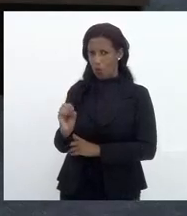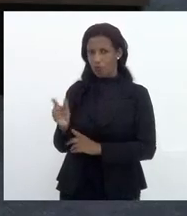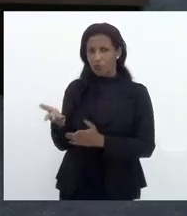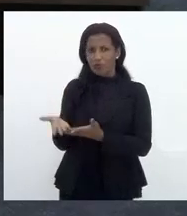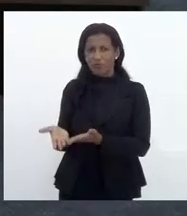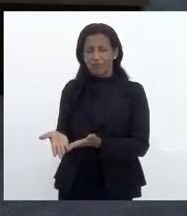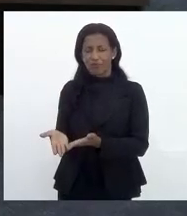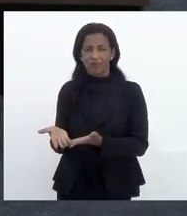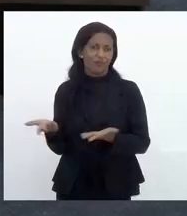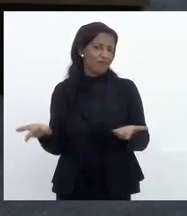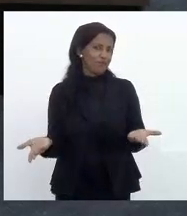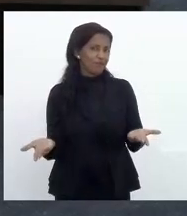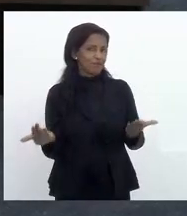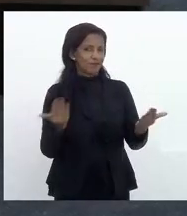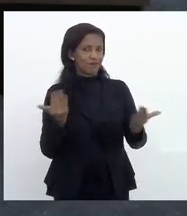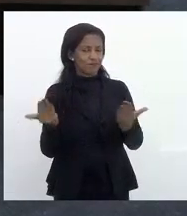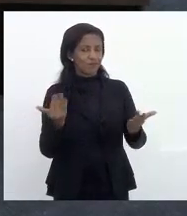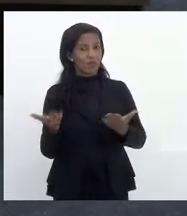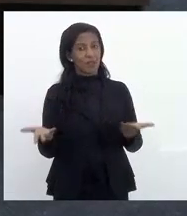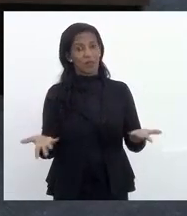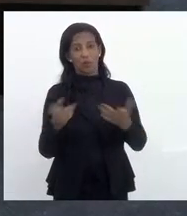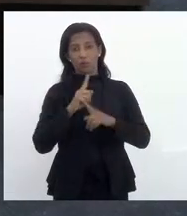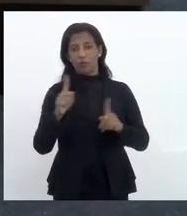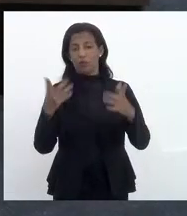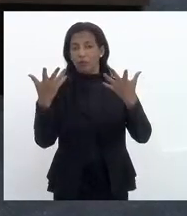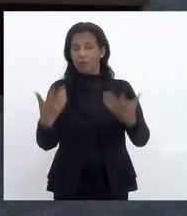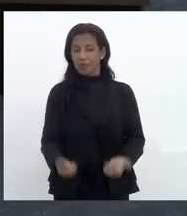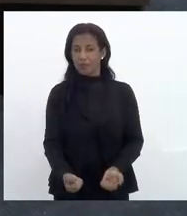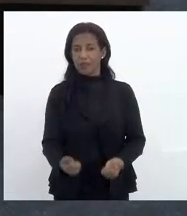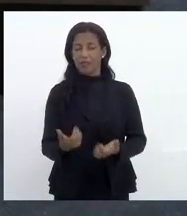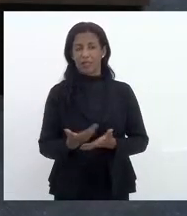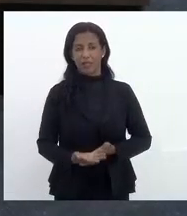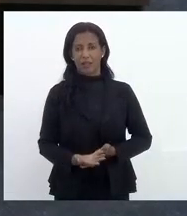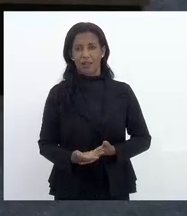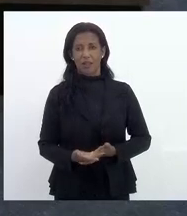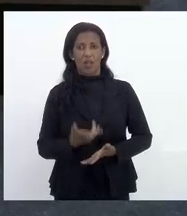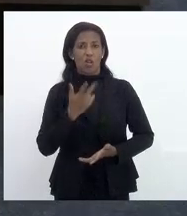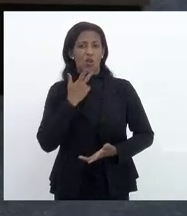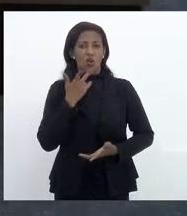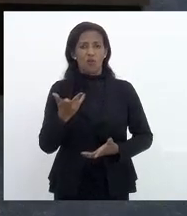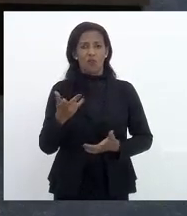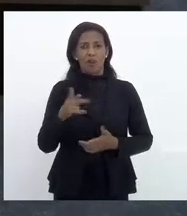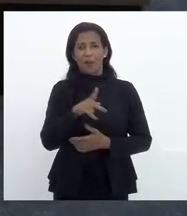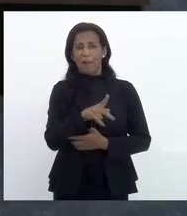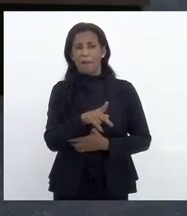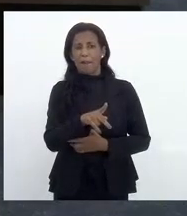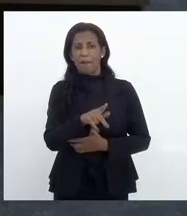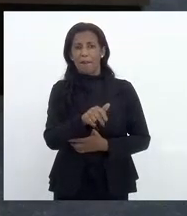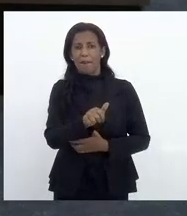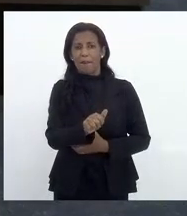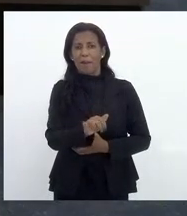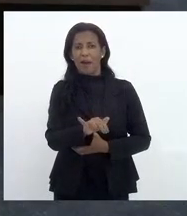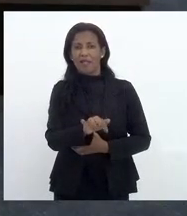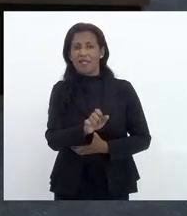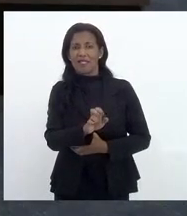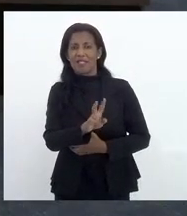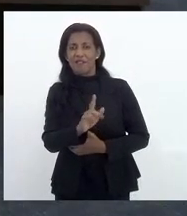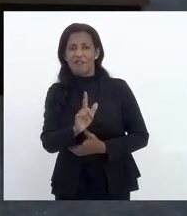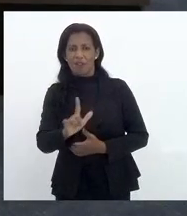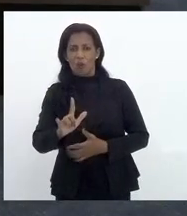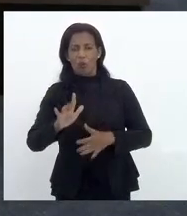anos então a gente não vai aceitar essa questão não vou dizer pacificamente não passivamente